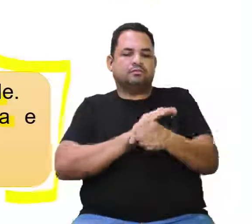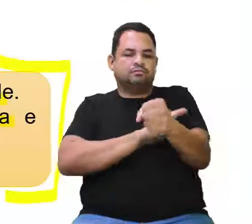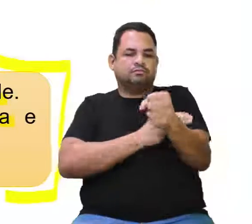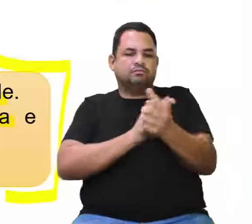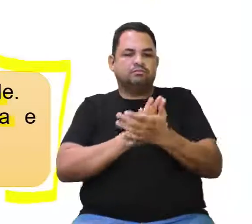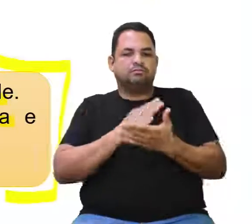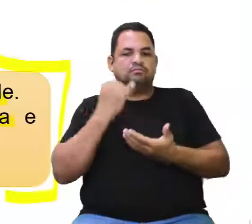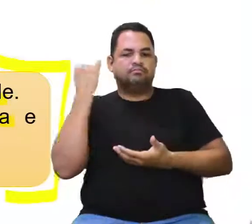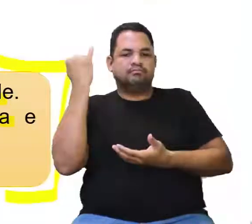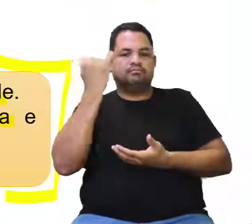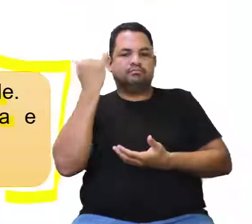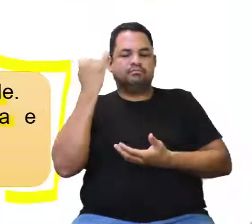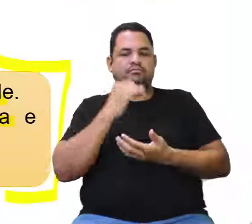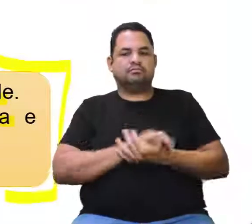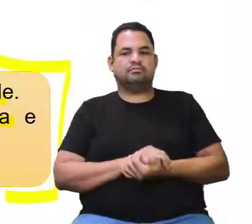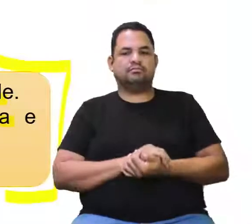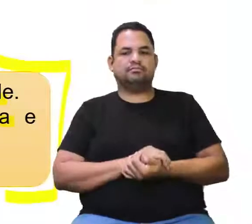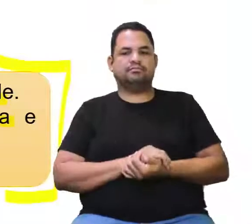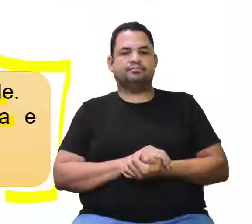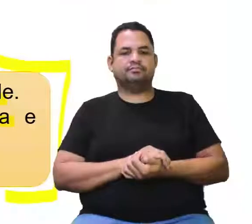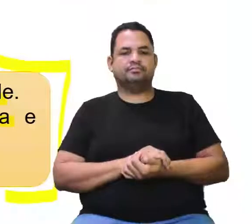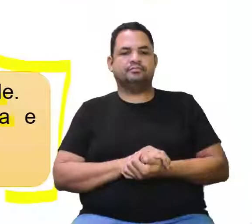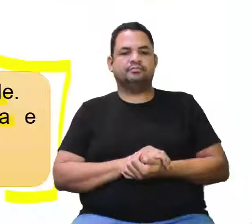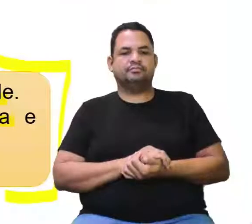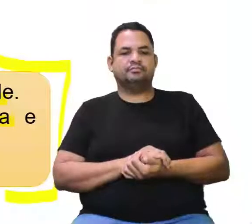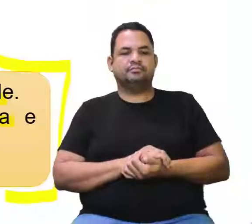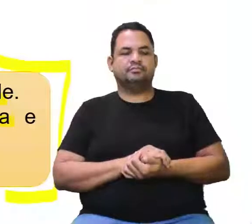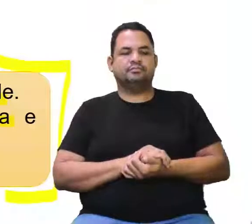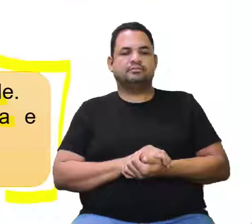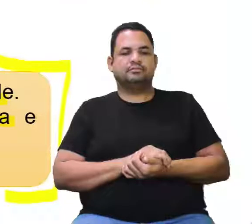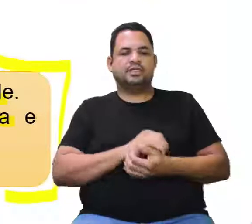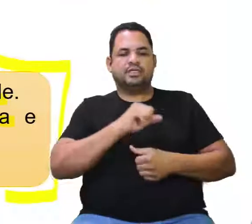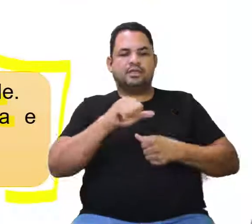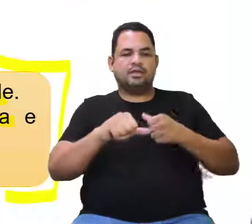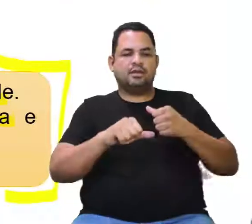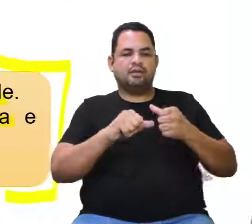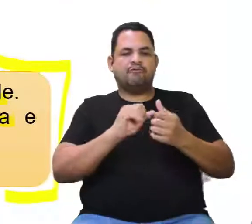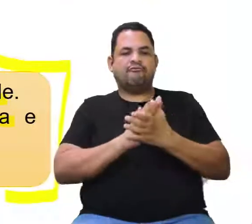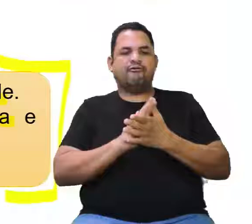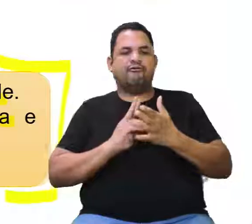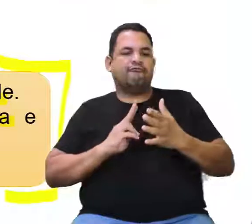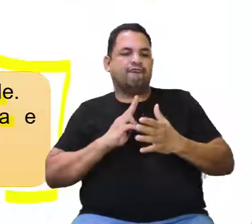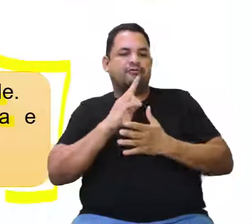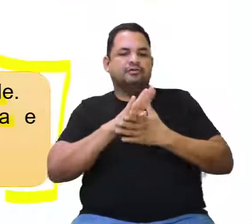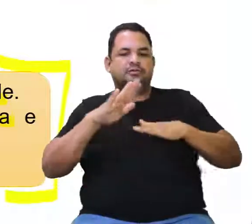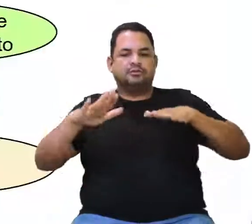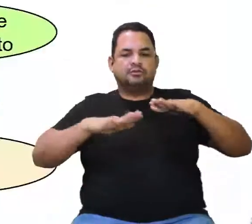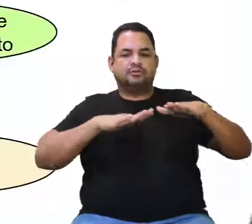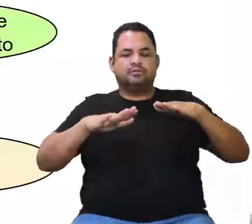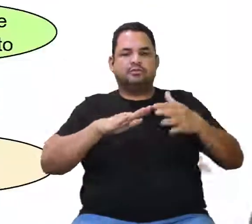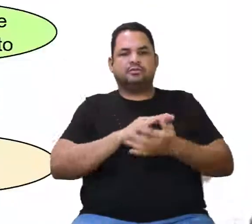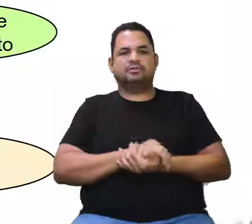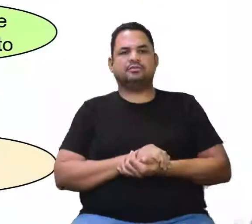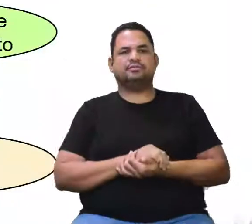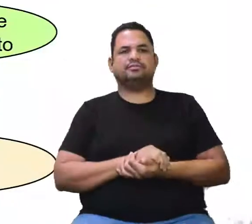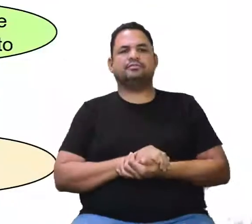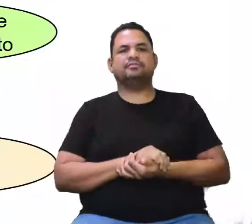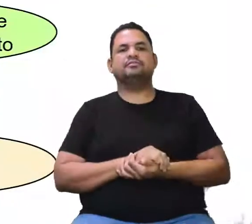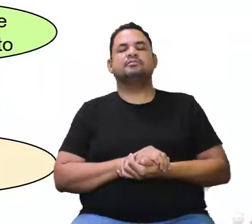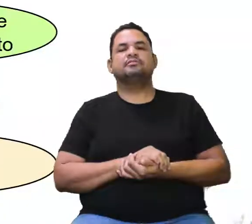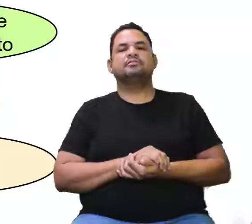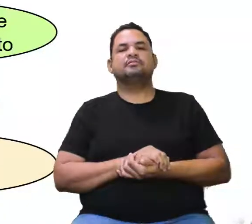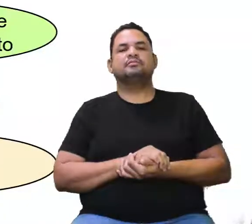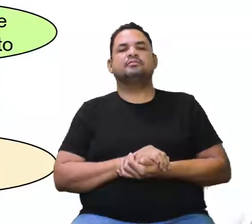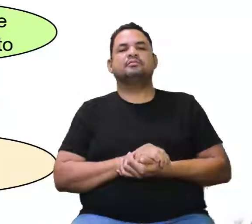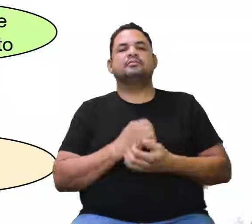ser extremamente importante e gerar a força para os movimentos. O que mais,